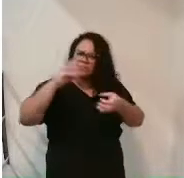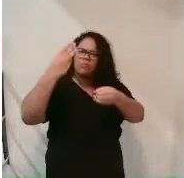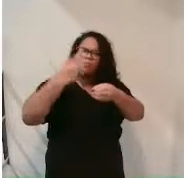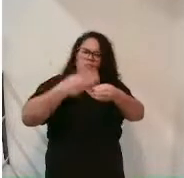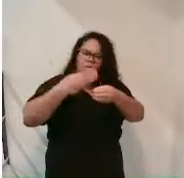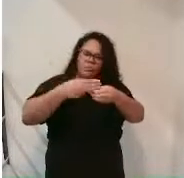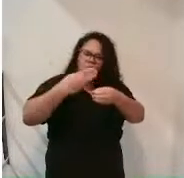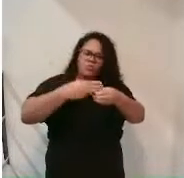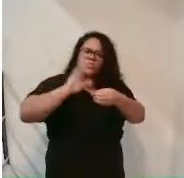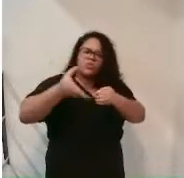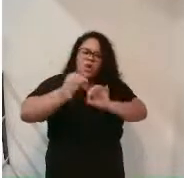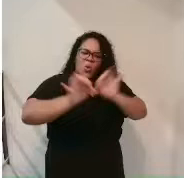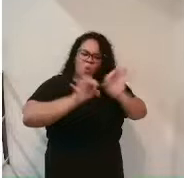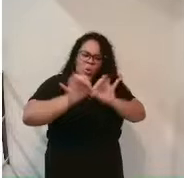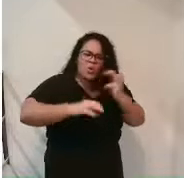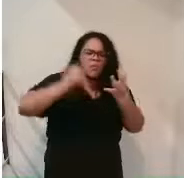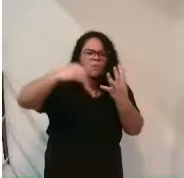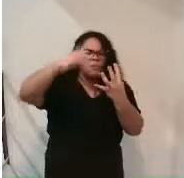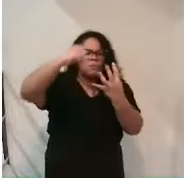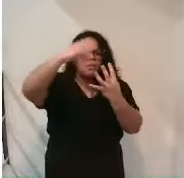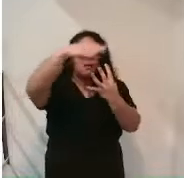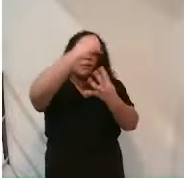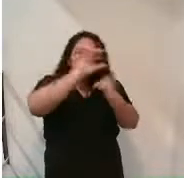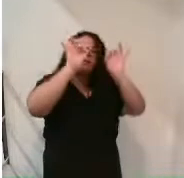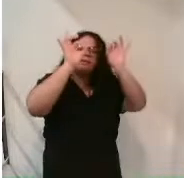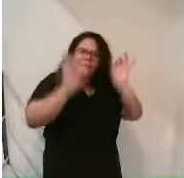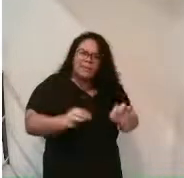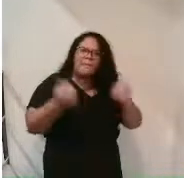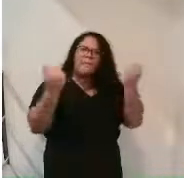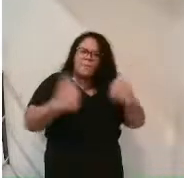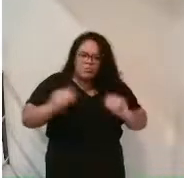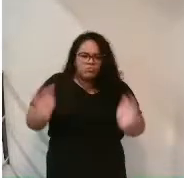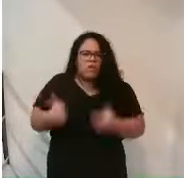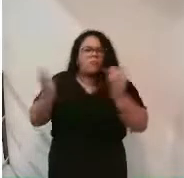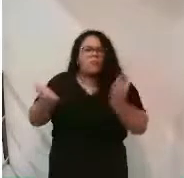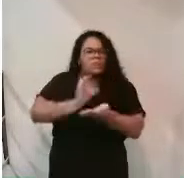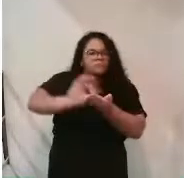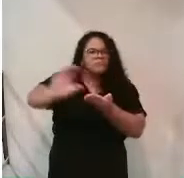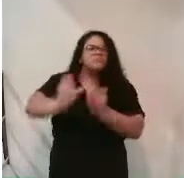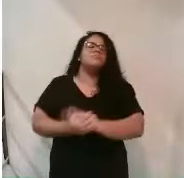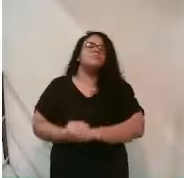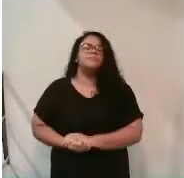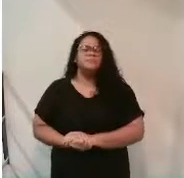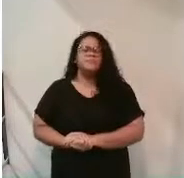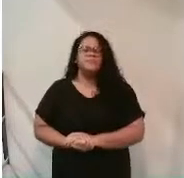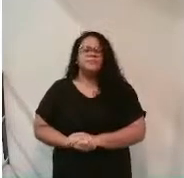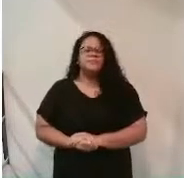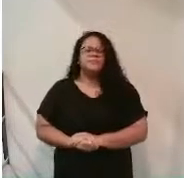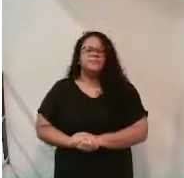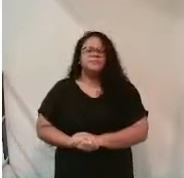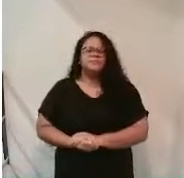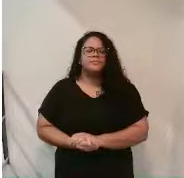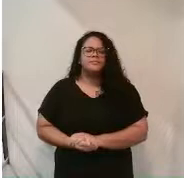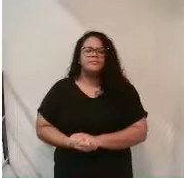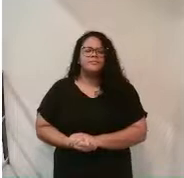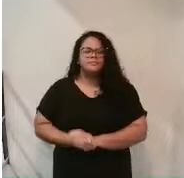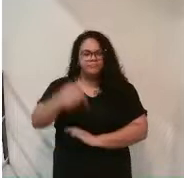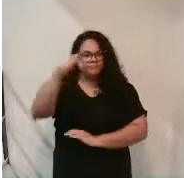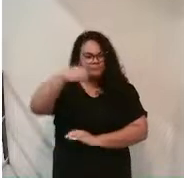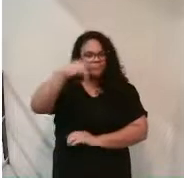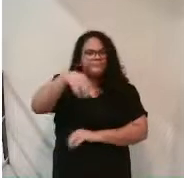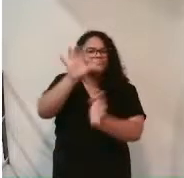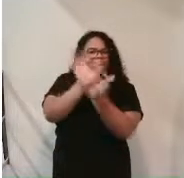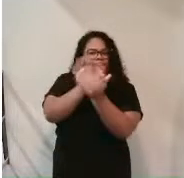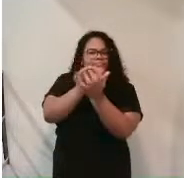os seus resíduos, que cuida do meio ambiente em diversos setores, ele tem o ICMS socioambiental aqui no estado de